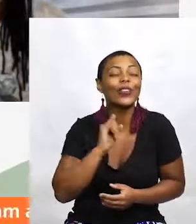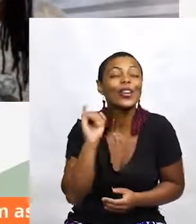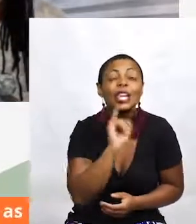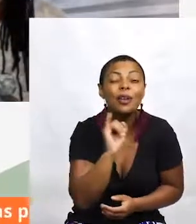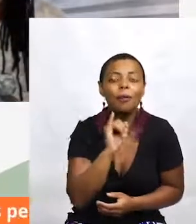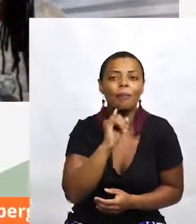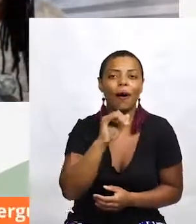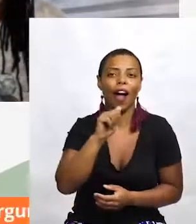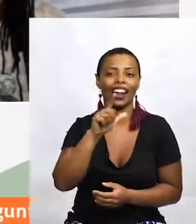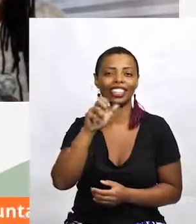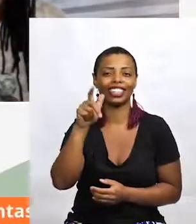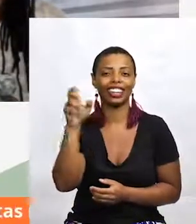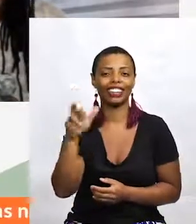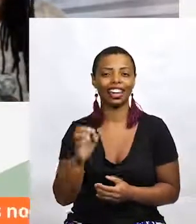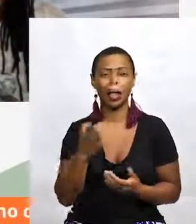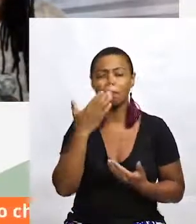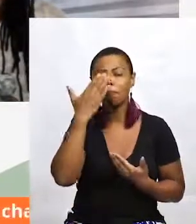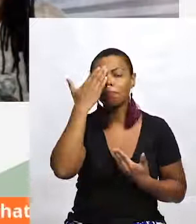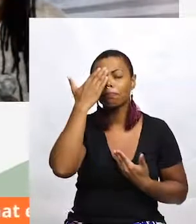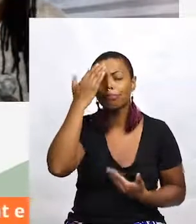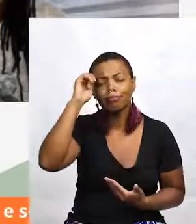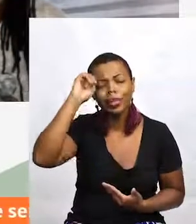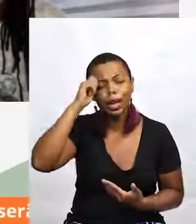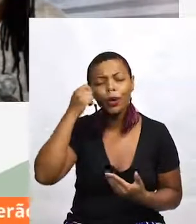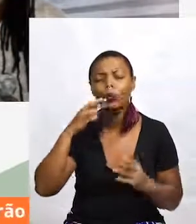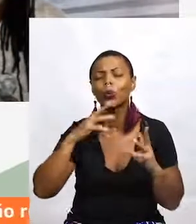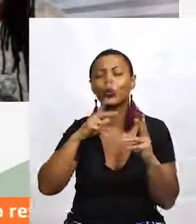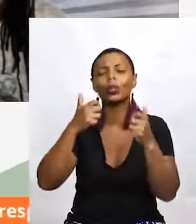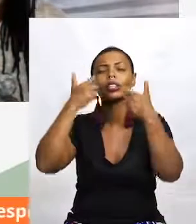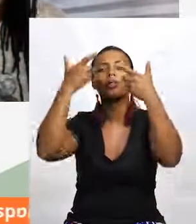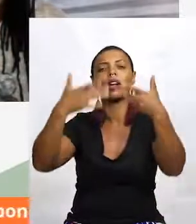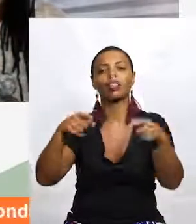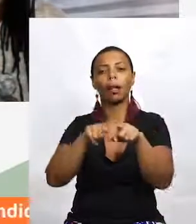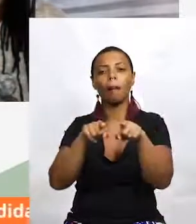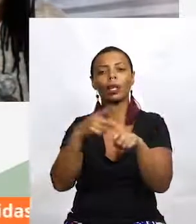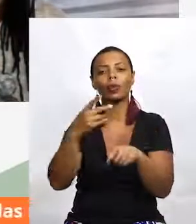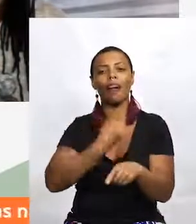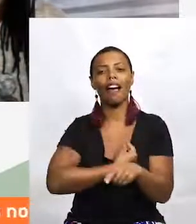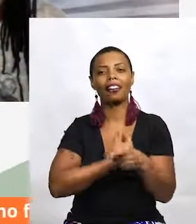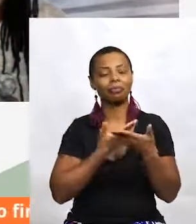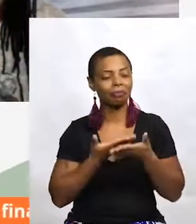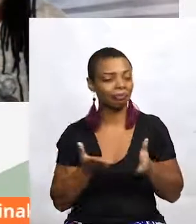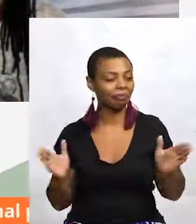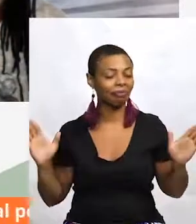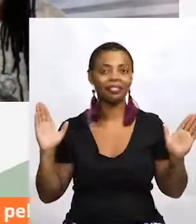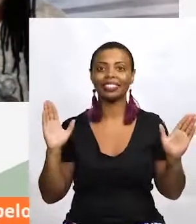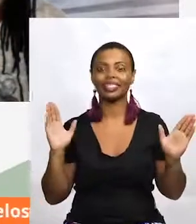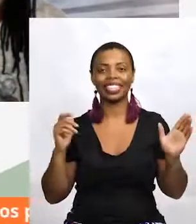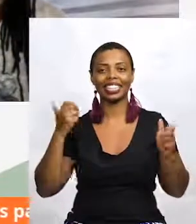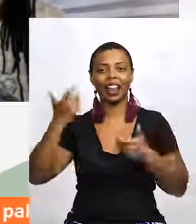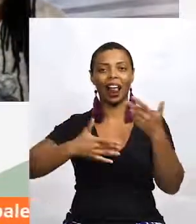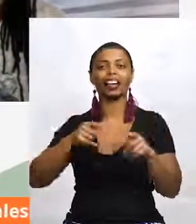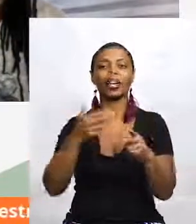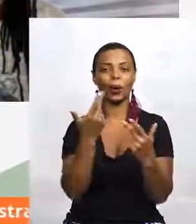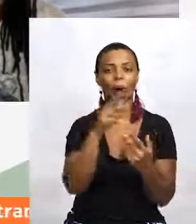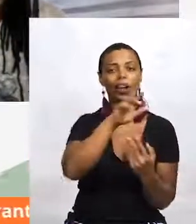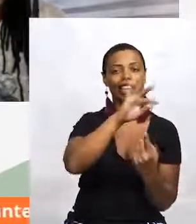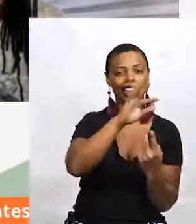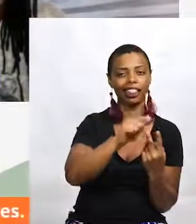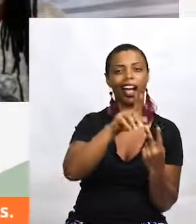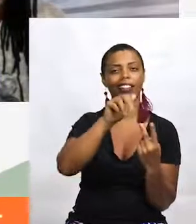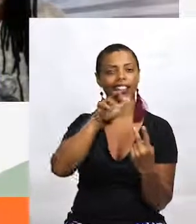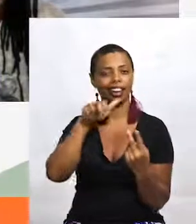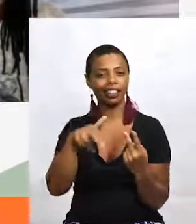que você trouxe para a gente, por abrir um pouquinho a sua vida também, assim como as nossas Rita e Adriana. E a gente vai voltar